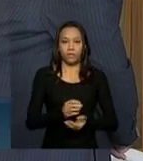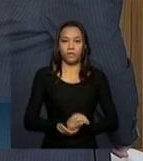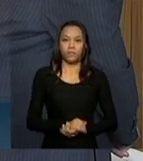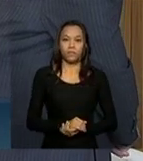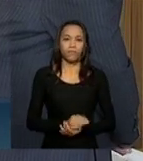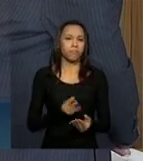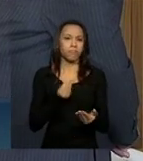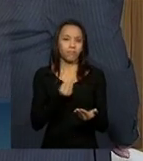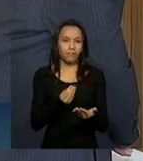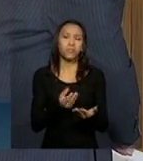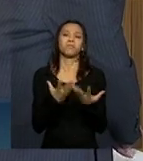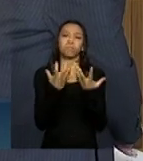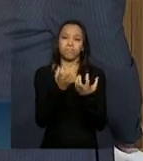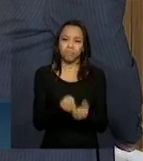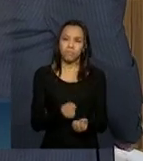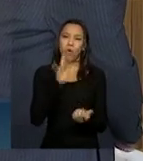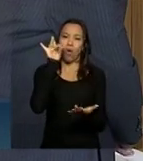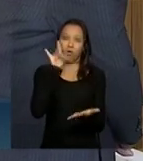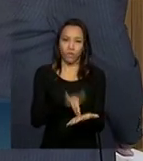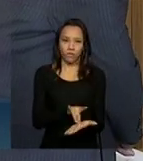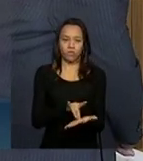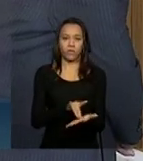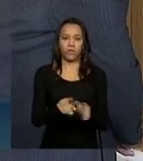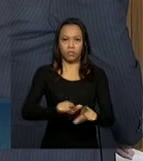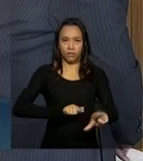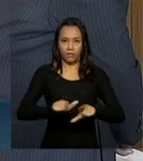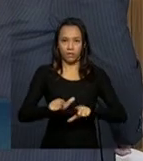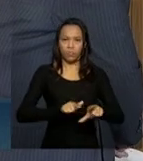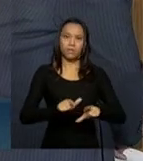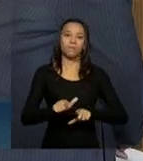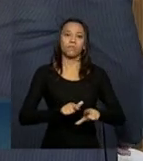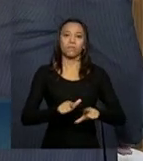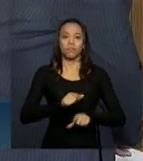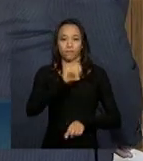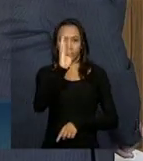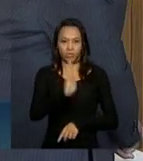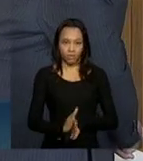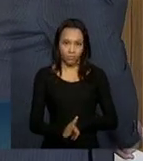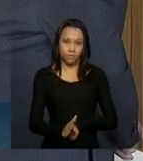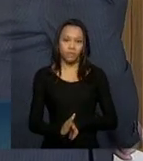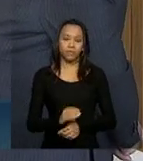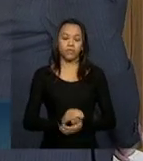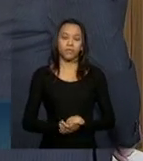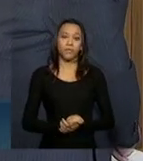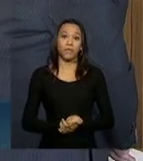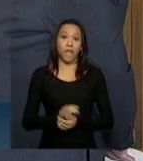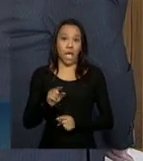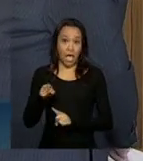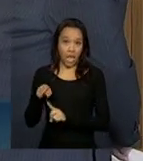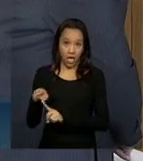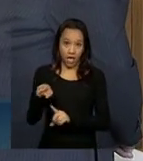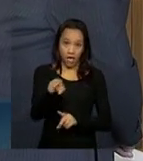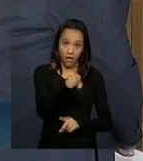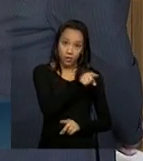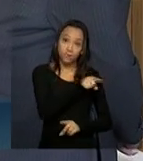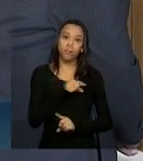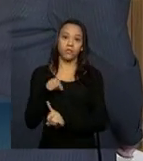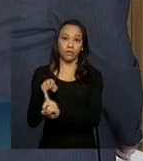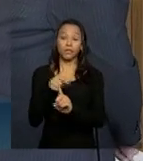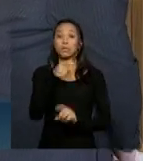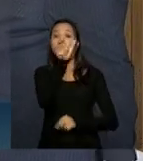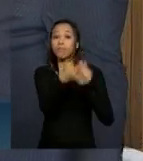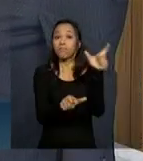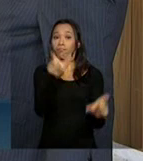para que seja reconhecido oficialmente. Esses embaixadores que têm a tarefa de